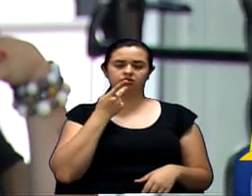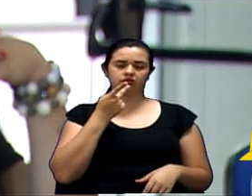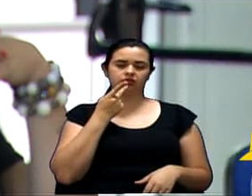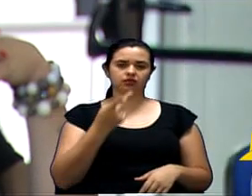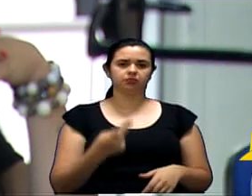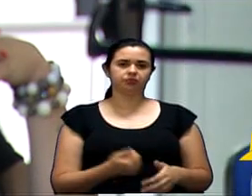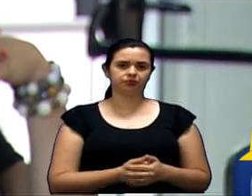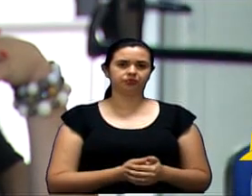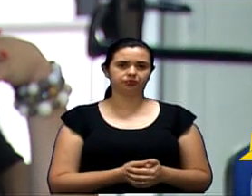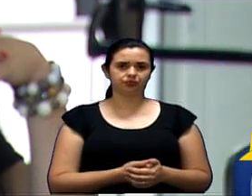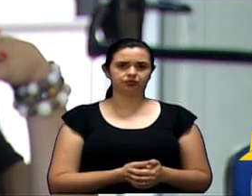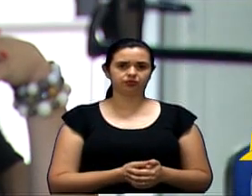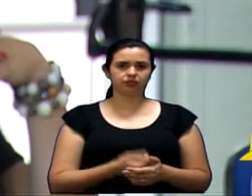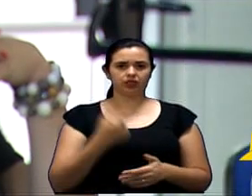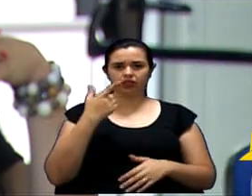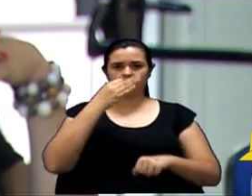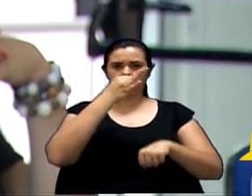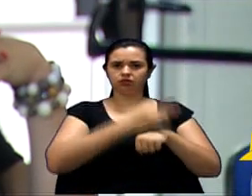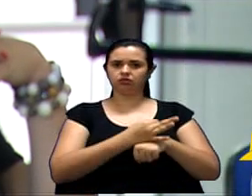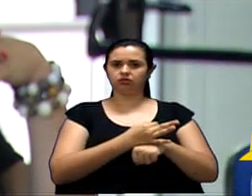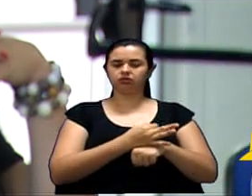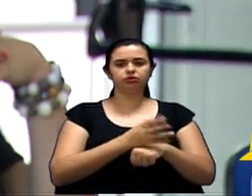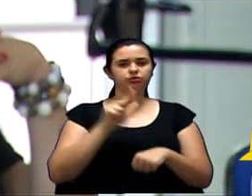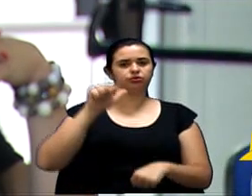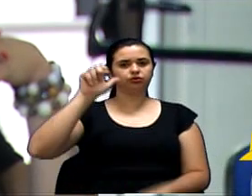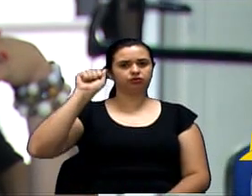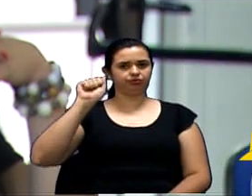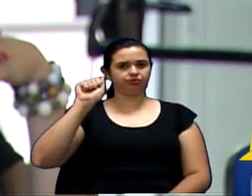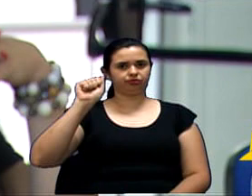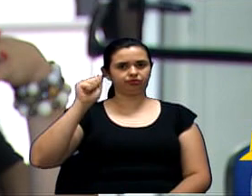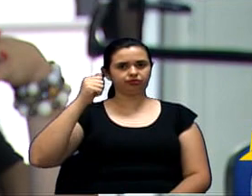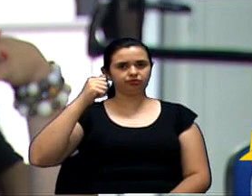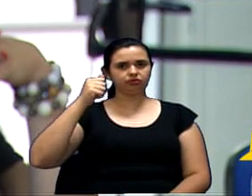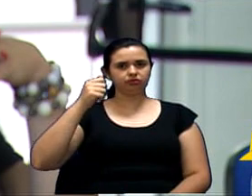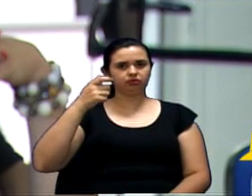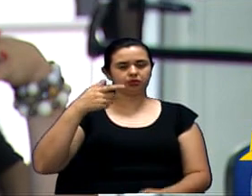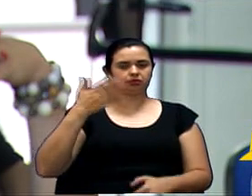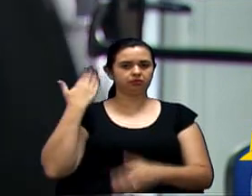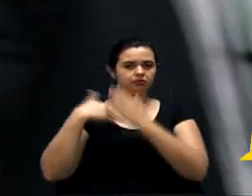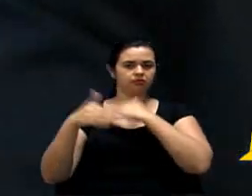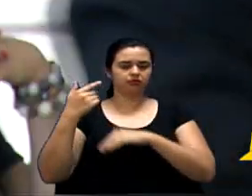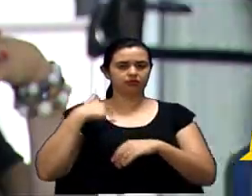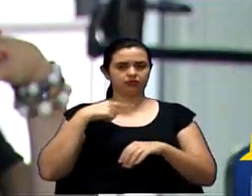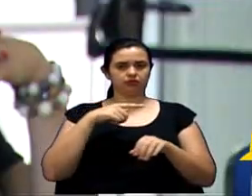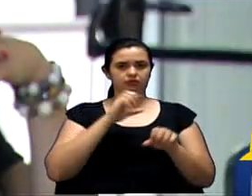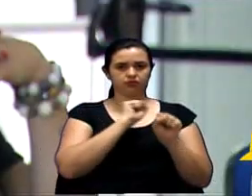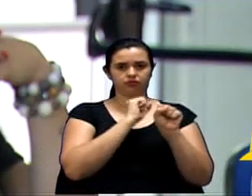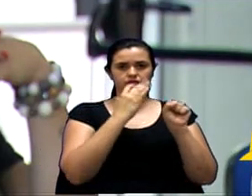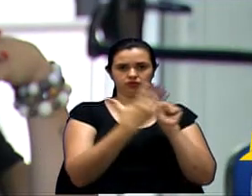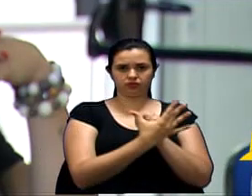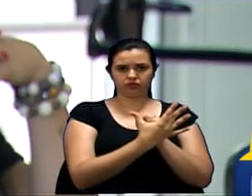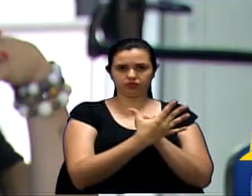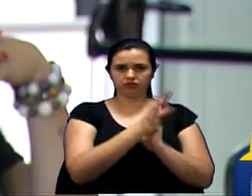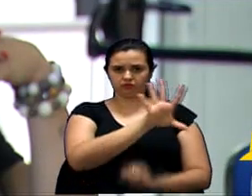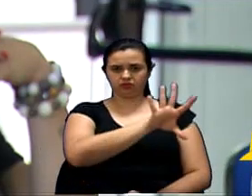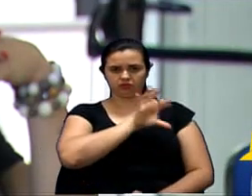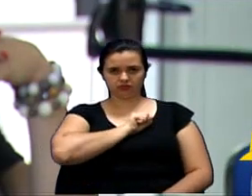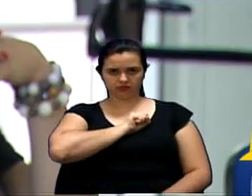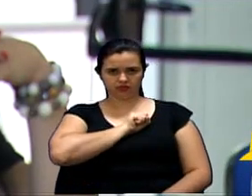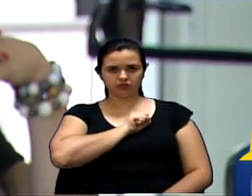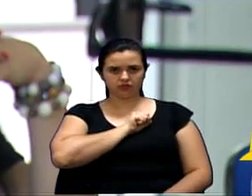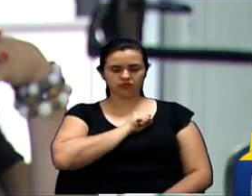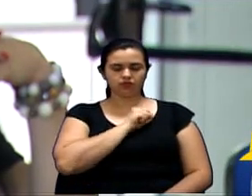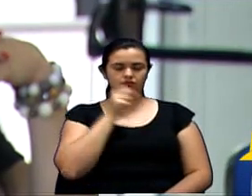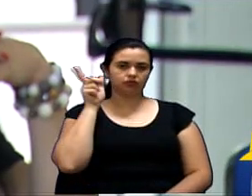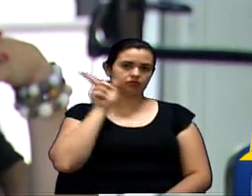quando eu nunca faltei nenhuma sessão. Quando eu tive Covid, eu usei a sessão